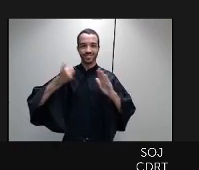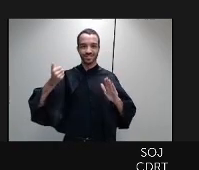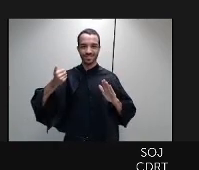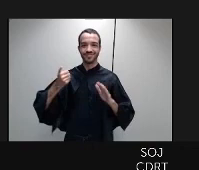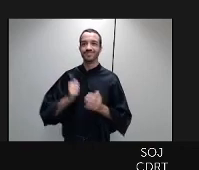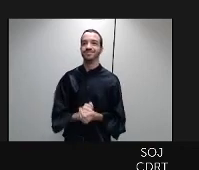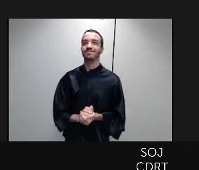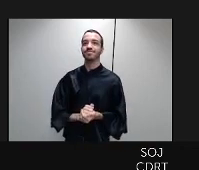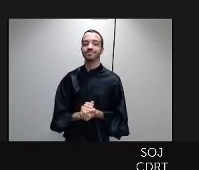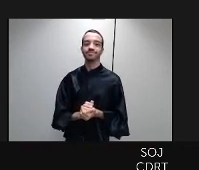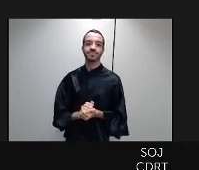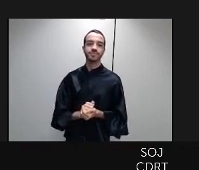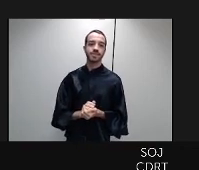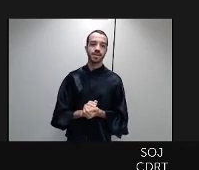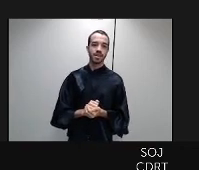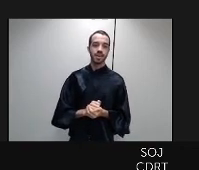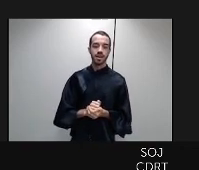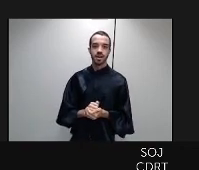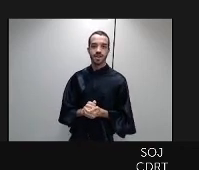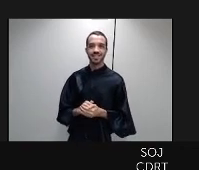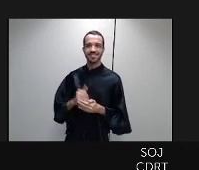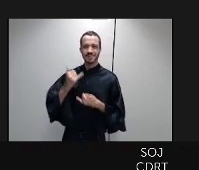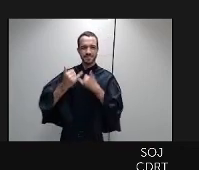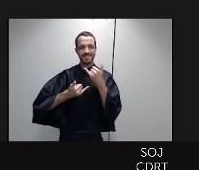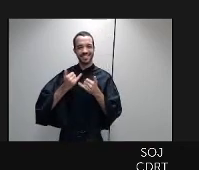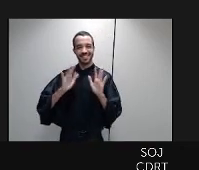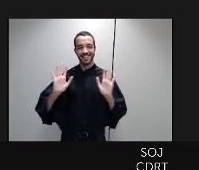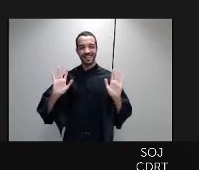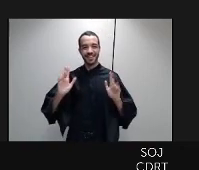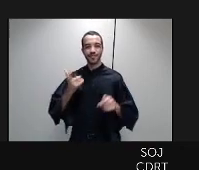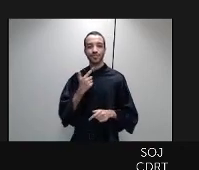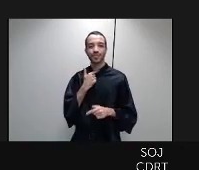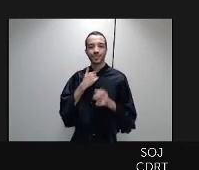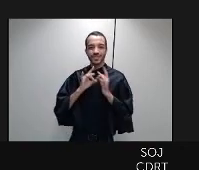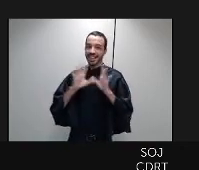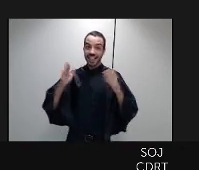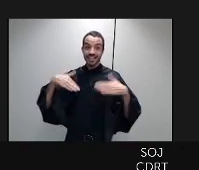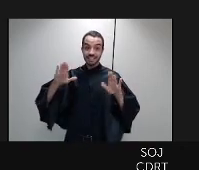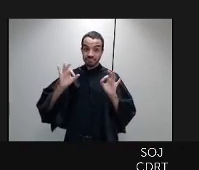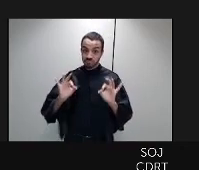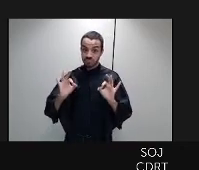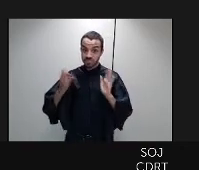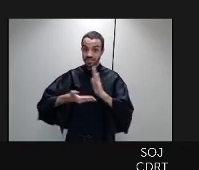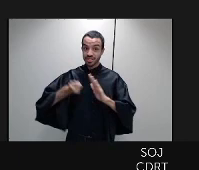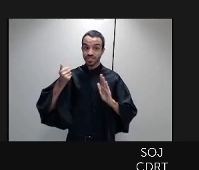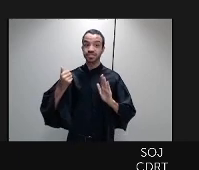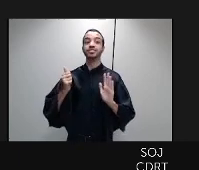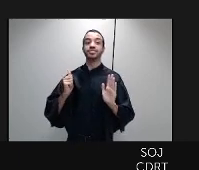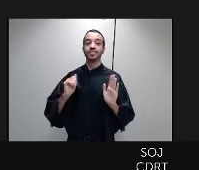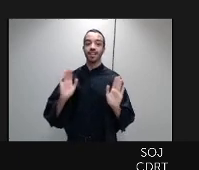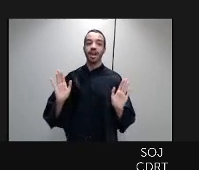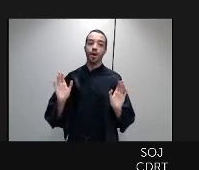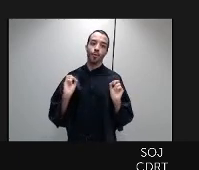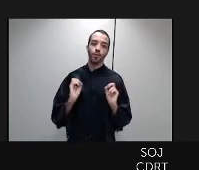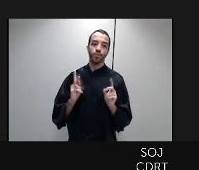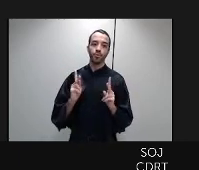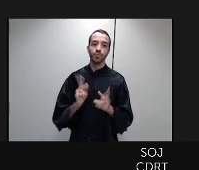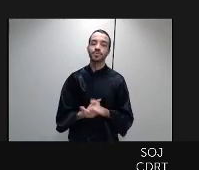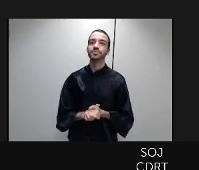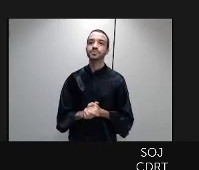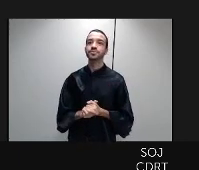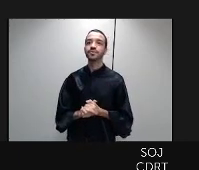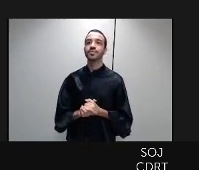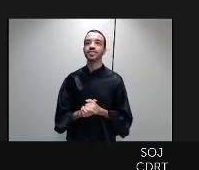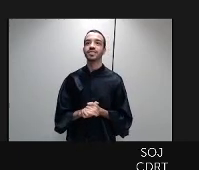retira mesmo ele não é brincadeira fica à vontade mas não Retiro retira Então olha aí então eu já